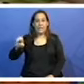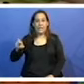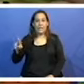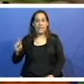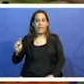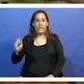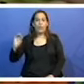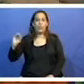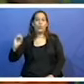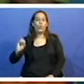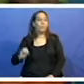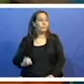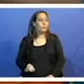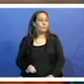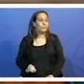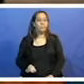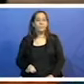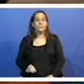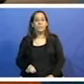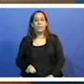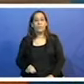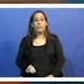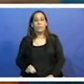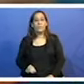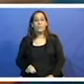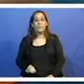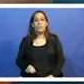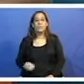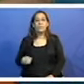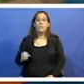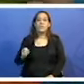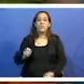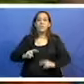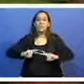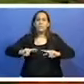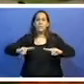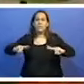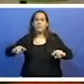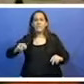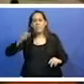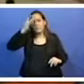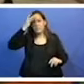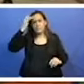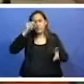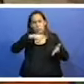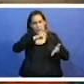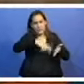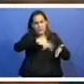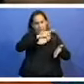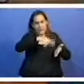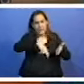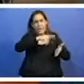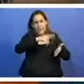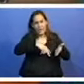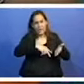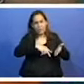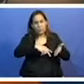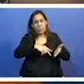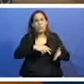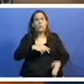2, né? Segunda edição, ou seja, muitas pessoas quiseram ler esse livro lá de Recife. Tá vendo?